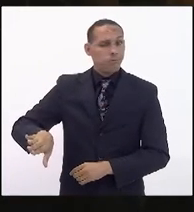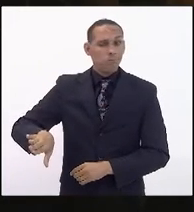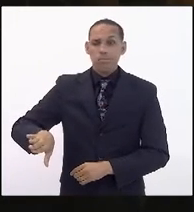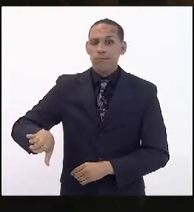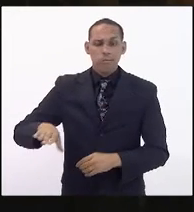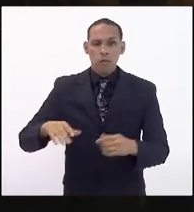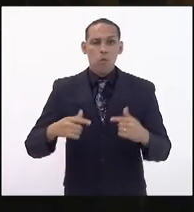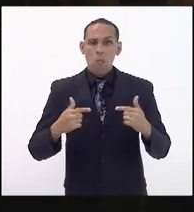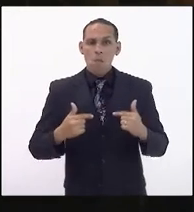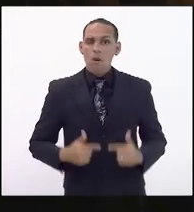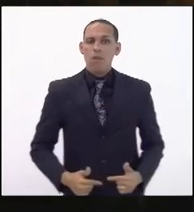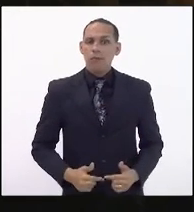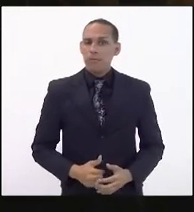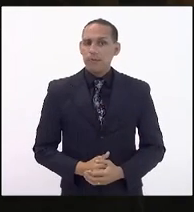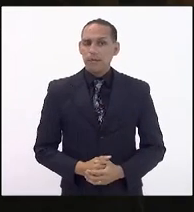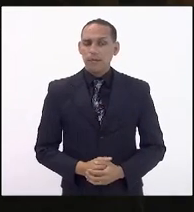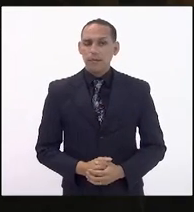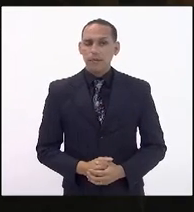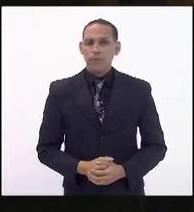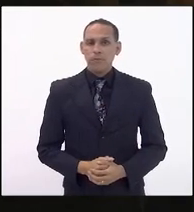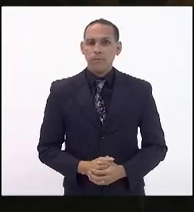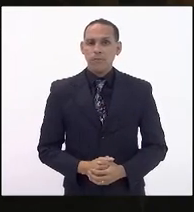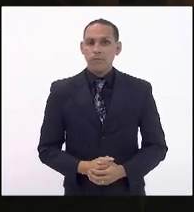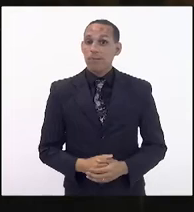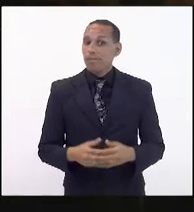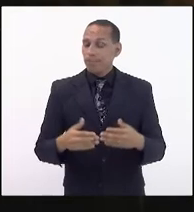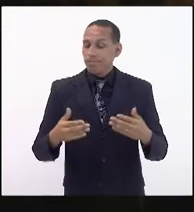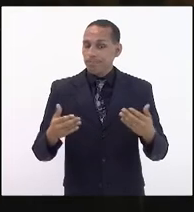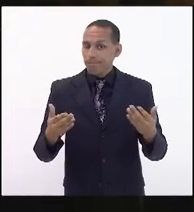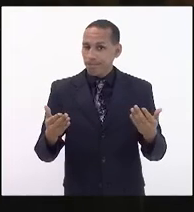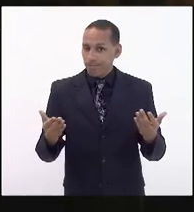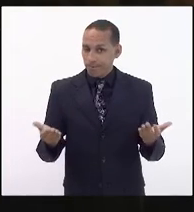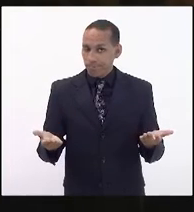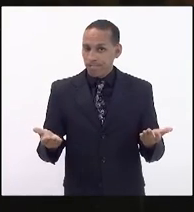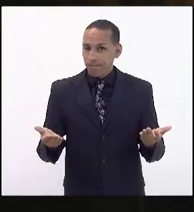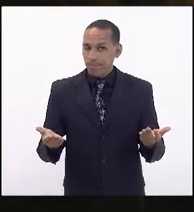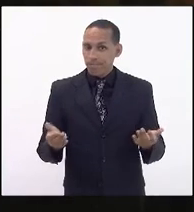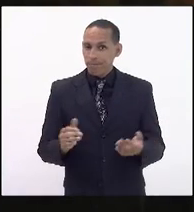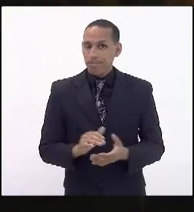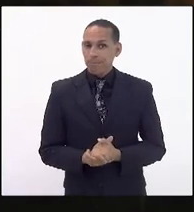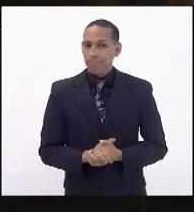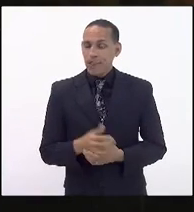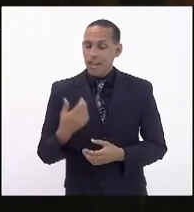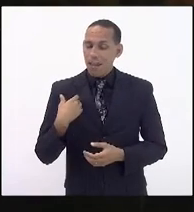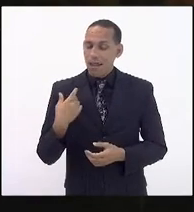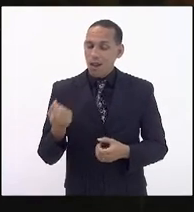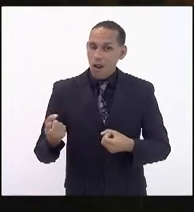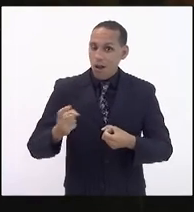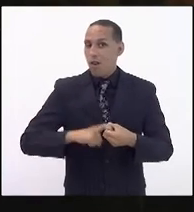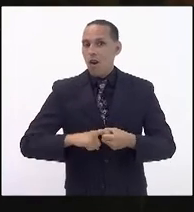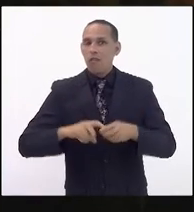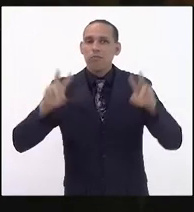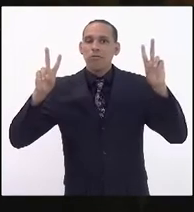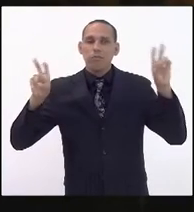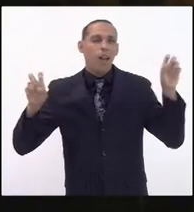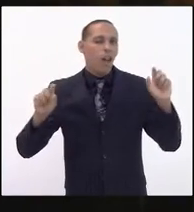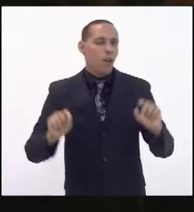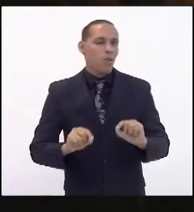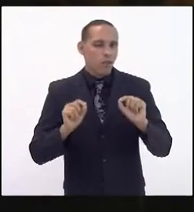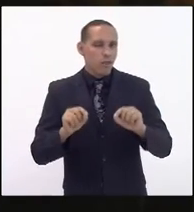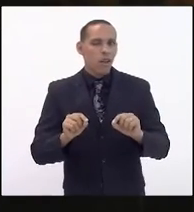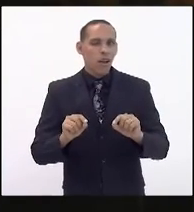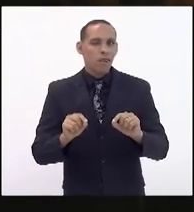Oi e a partir daí quem é que chora Presidente eu volto ao tema que há